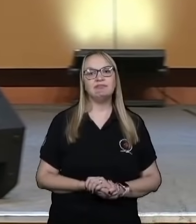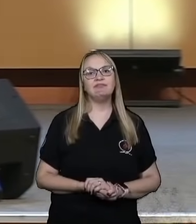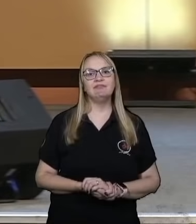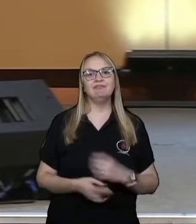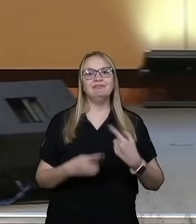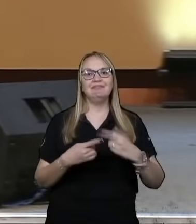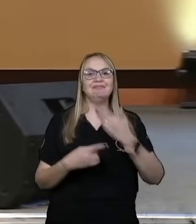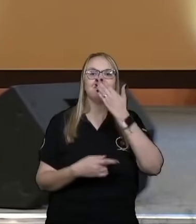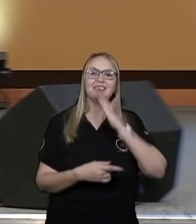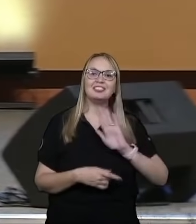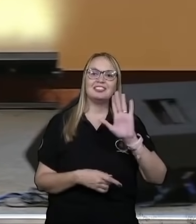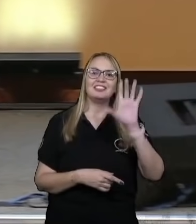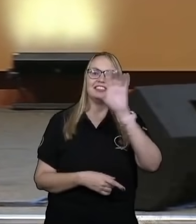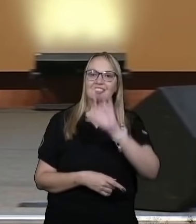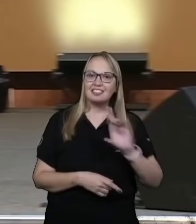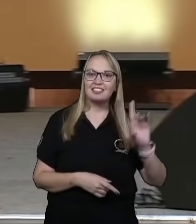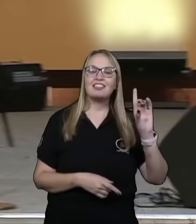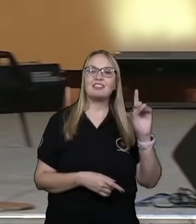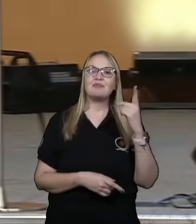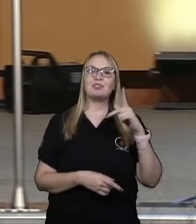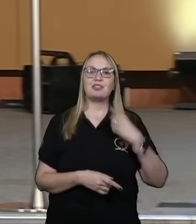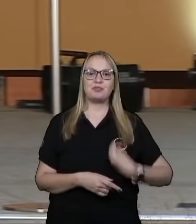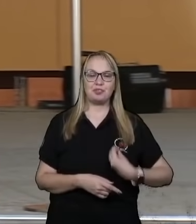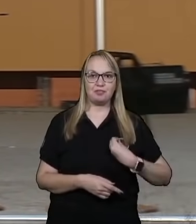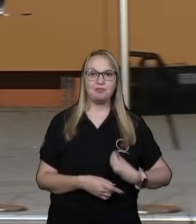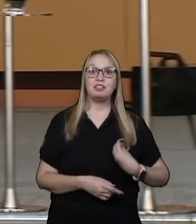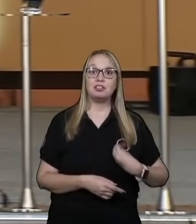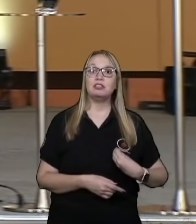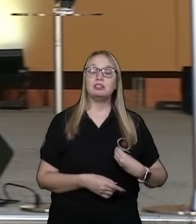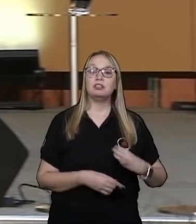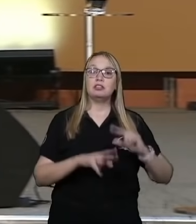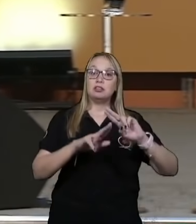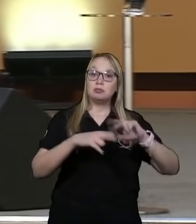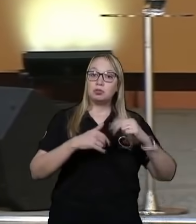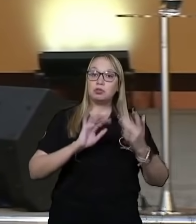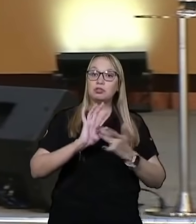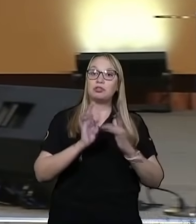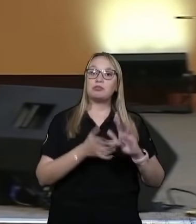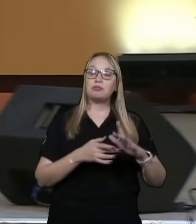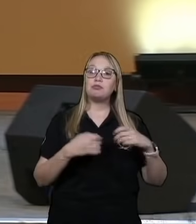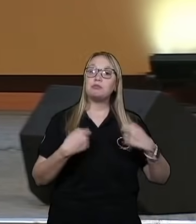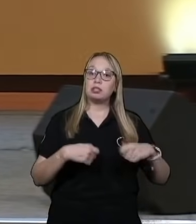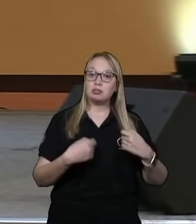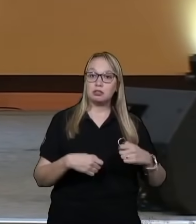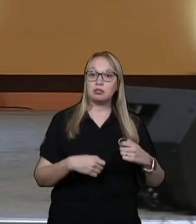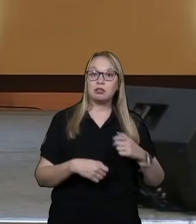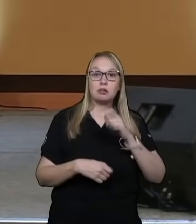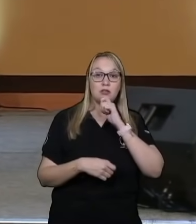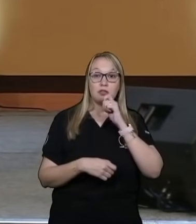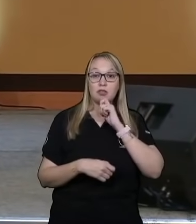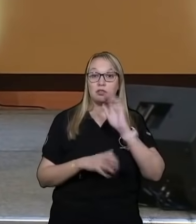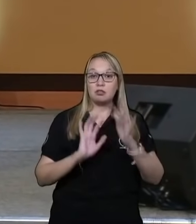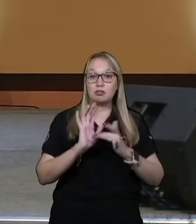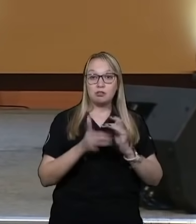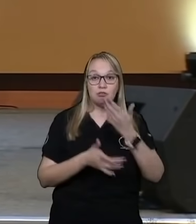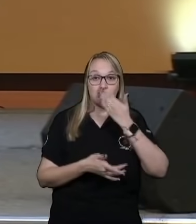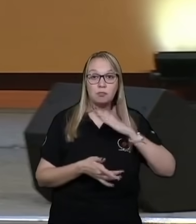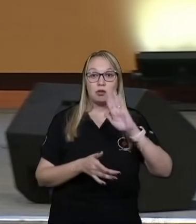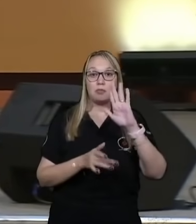é porque as promessas de Deus para sua vida passam por Cristo e sem Cristo você não tem as